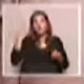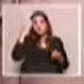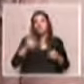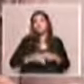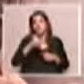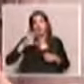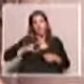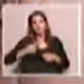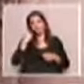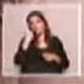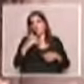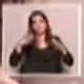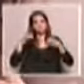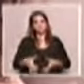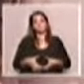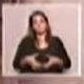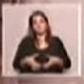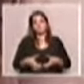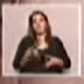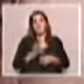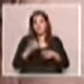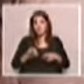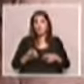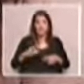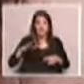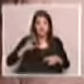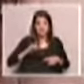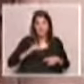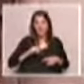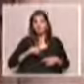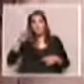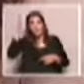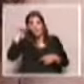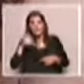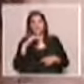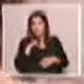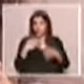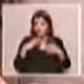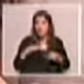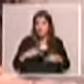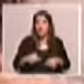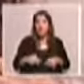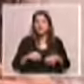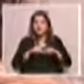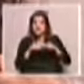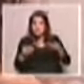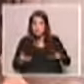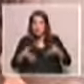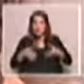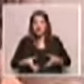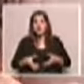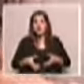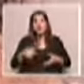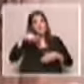queijo inteiro, porque mesmo assim, um queijo de leite cru, curado nas condições da maior parte, tem naturalmente ainda